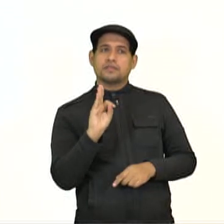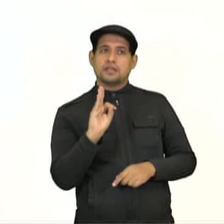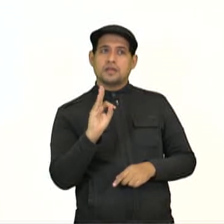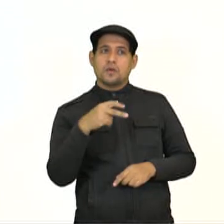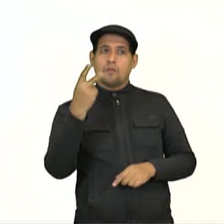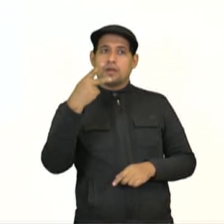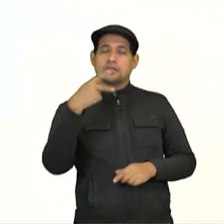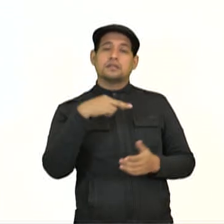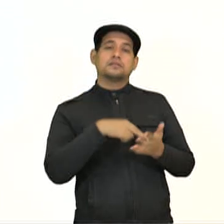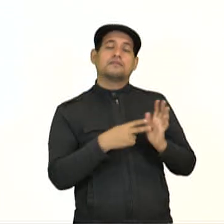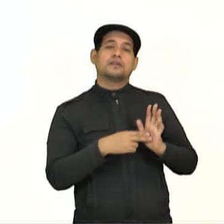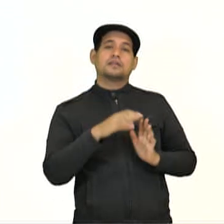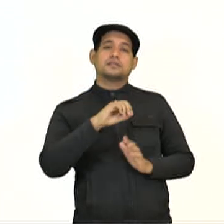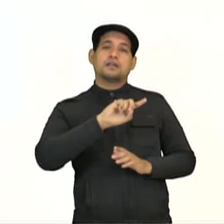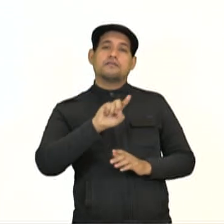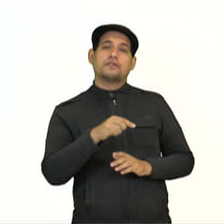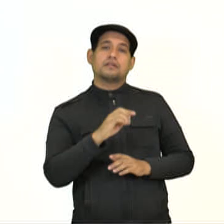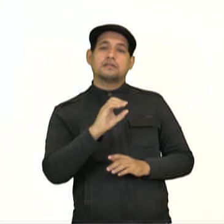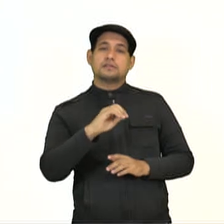ele é igual a